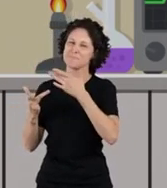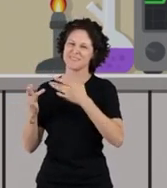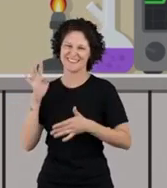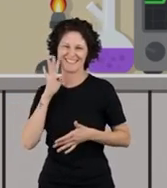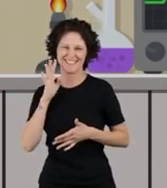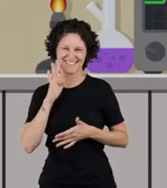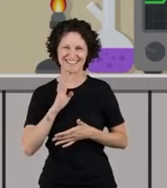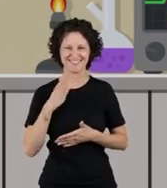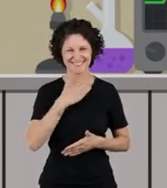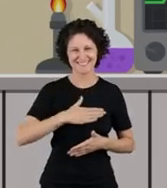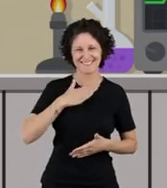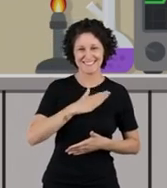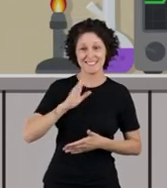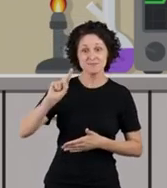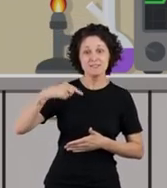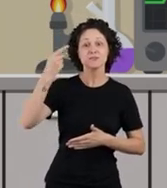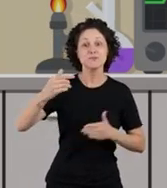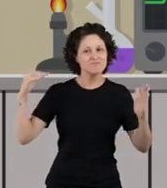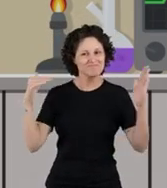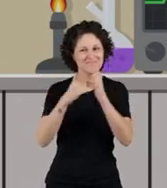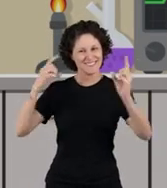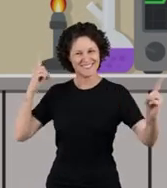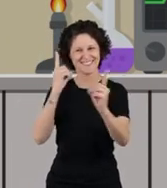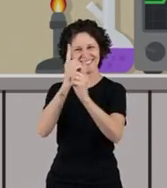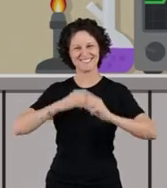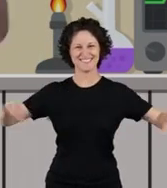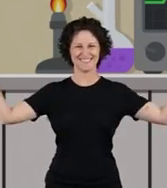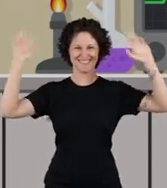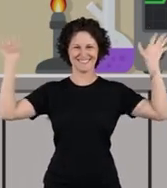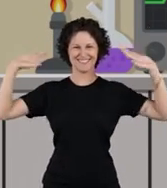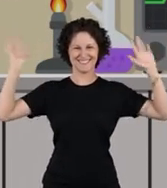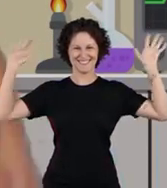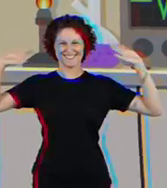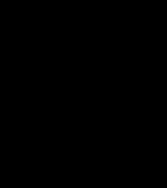transformação irreversível do ovo. E você, continue esse desafio e até a próxima!